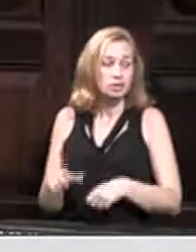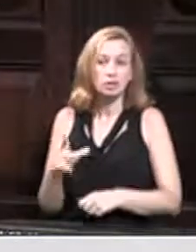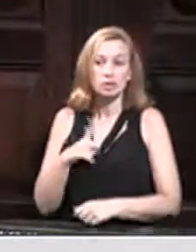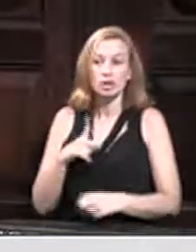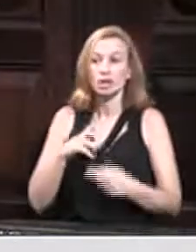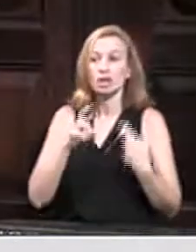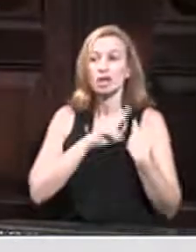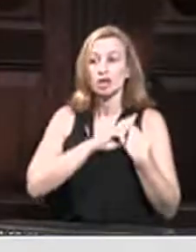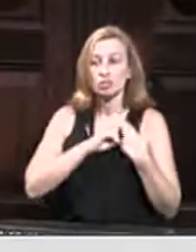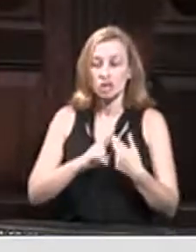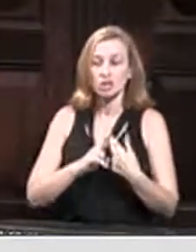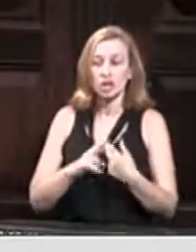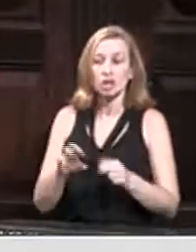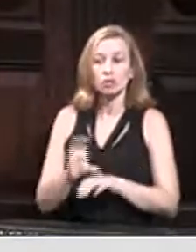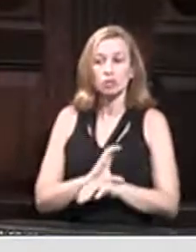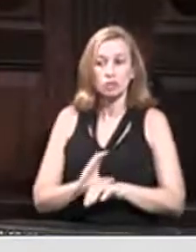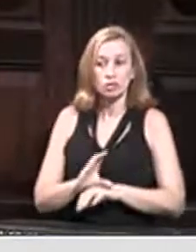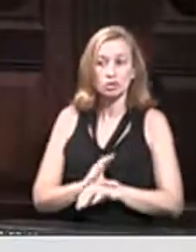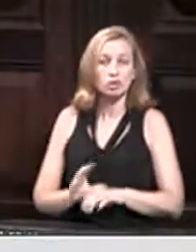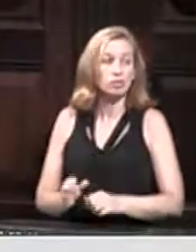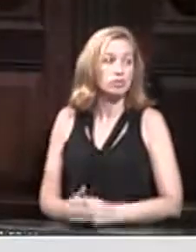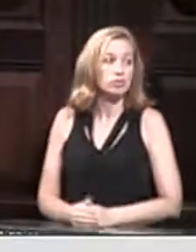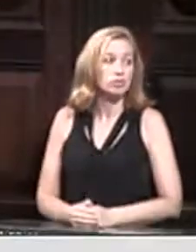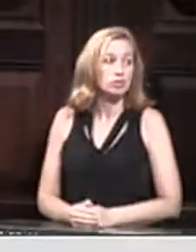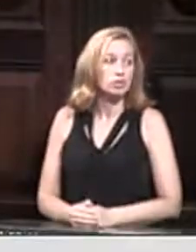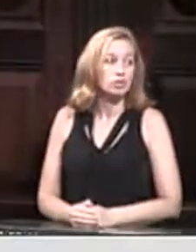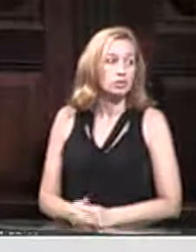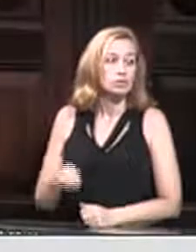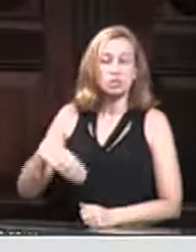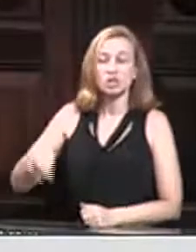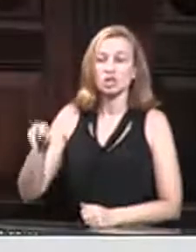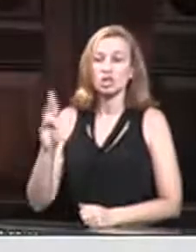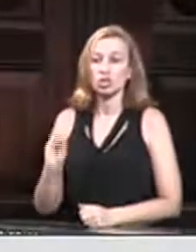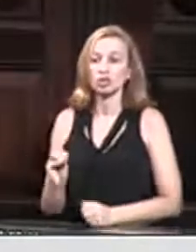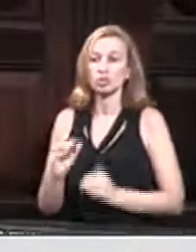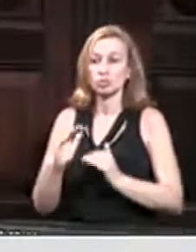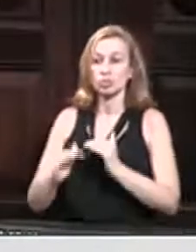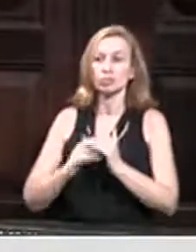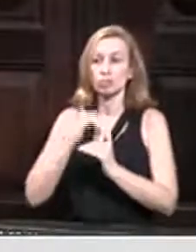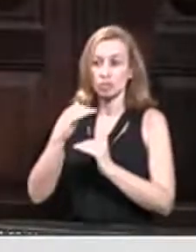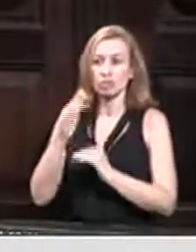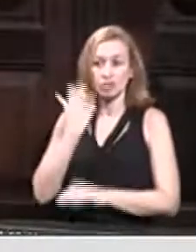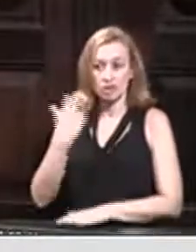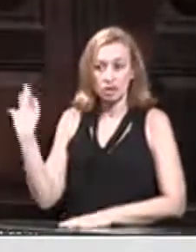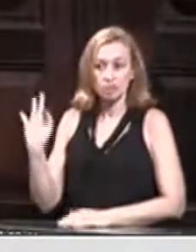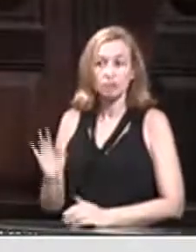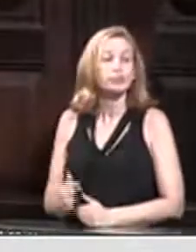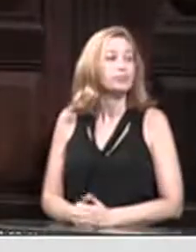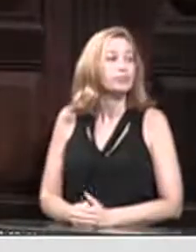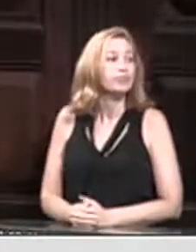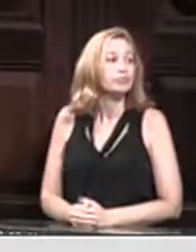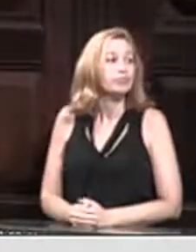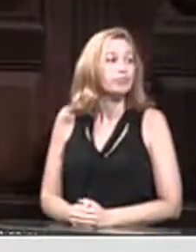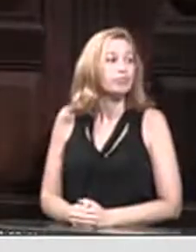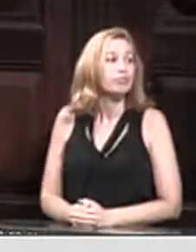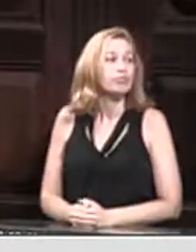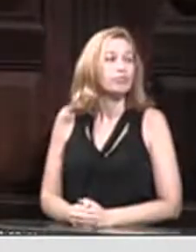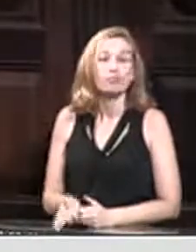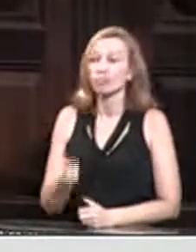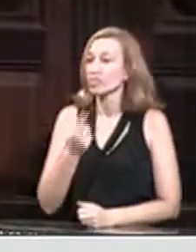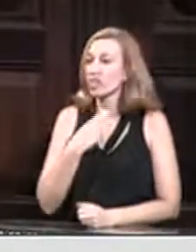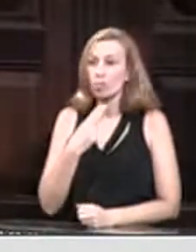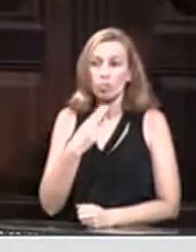respeitar a Constituição. Um ministro do Supremo Tribunal Federal não pode